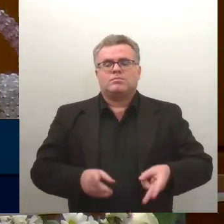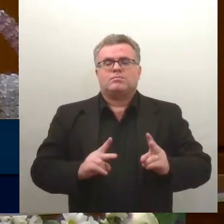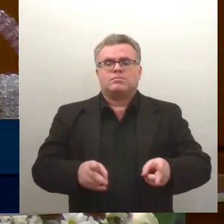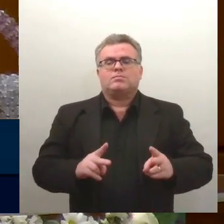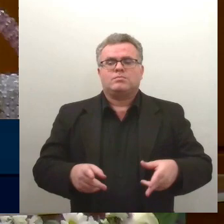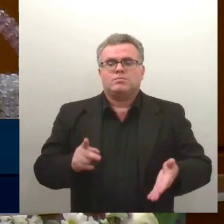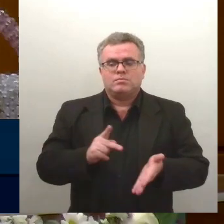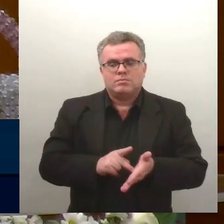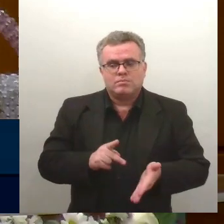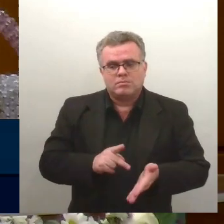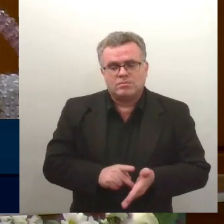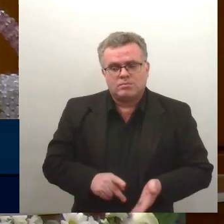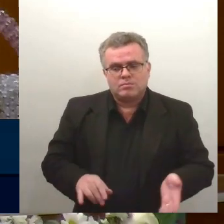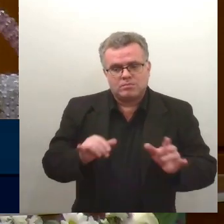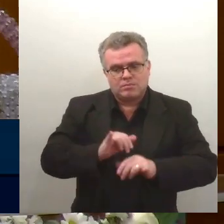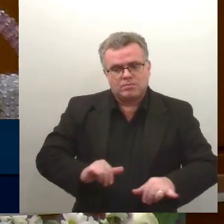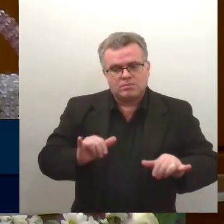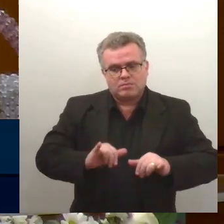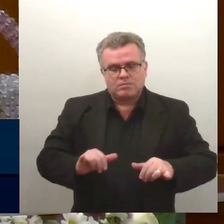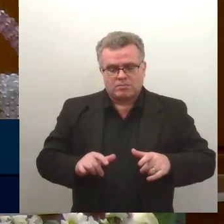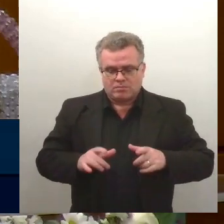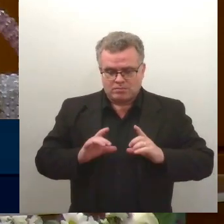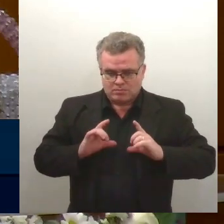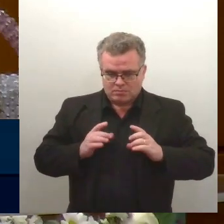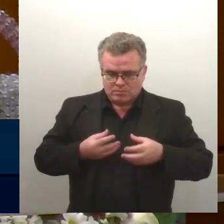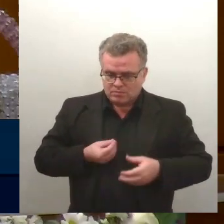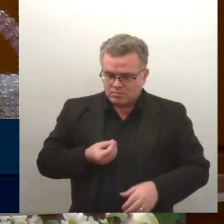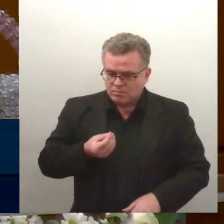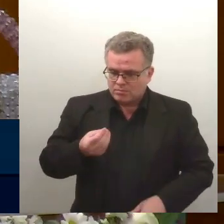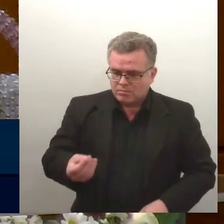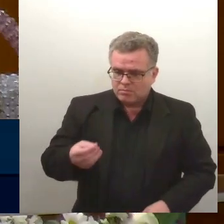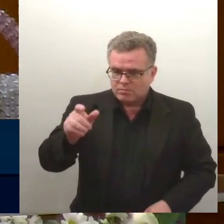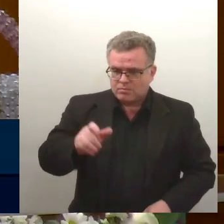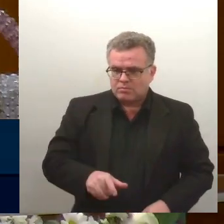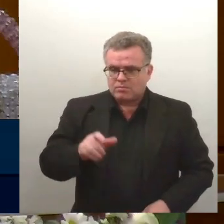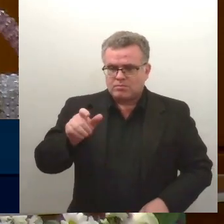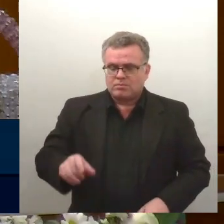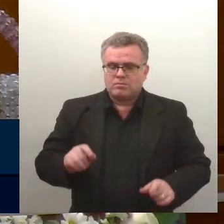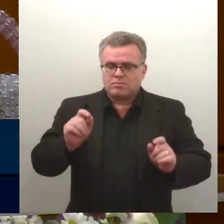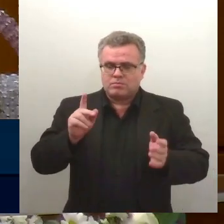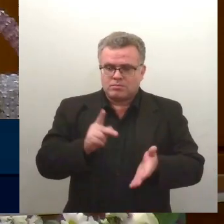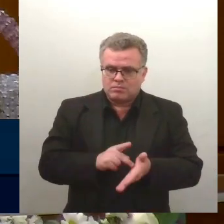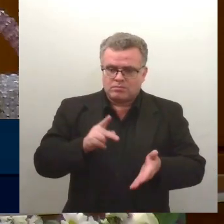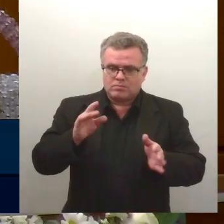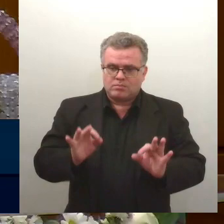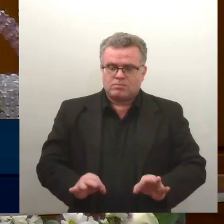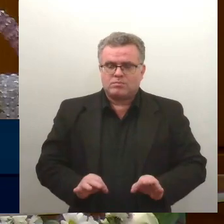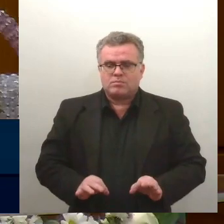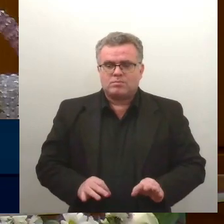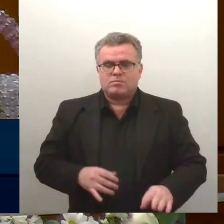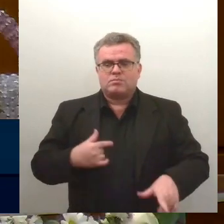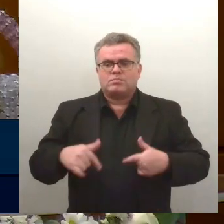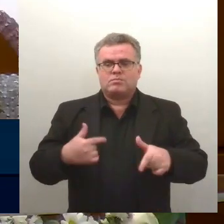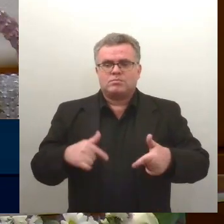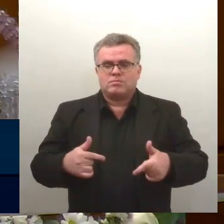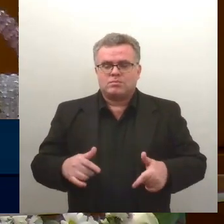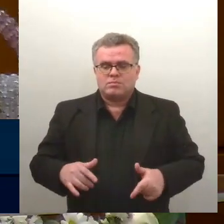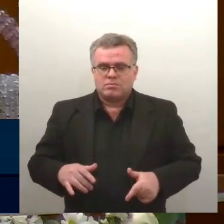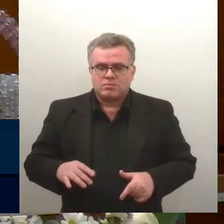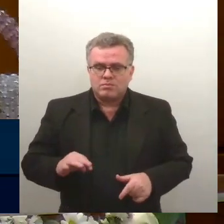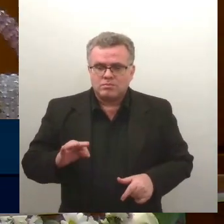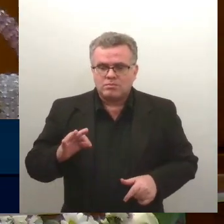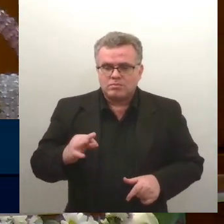seja ao receber, deve ser o de atuarmos para que a comunicação, de fato, seja